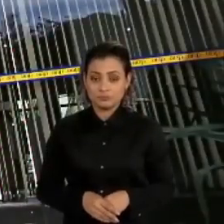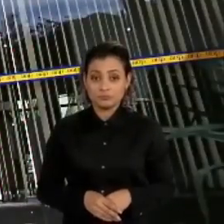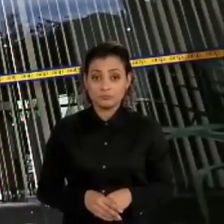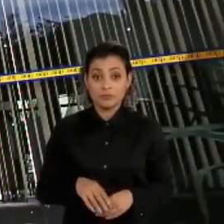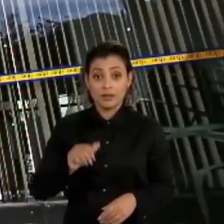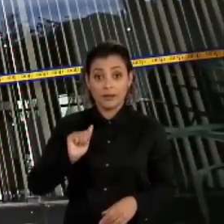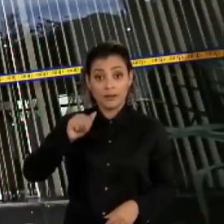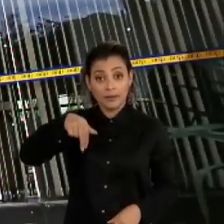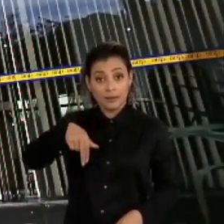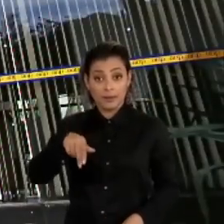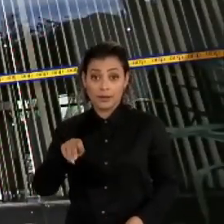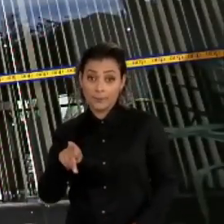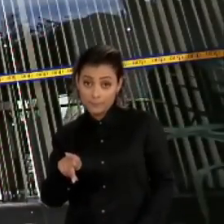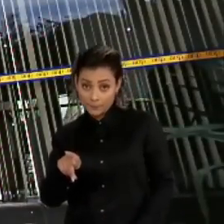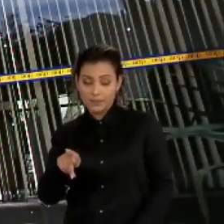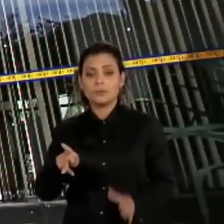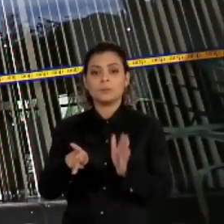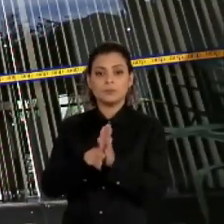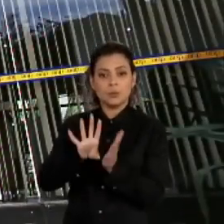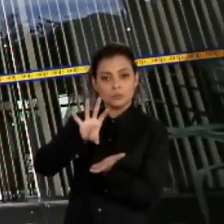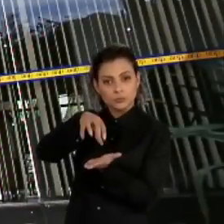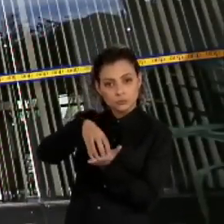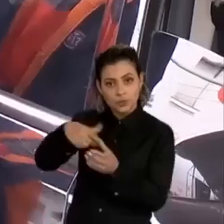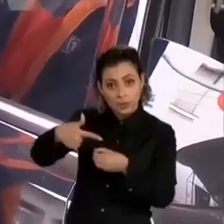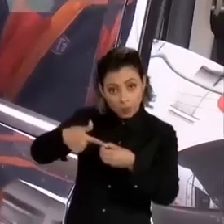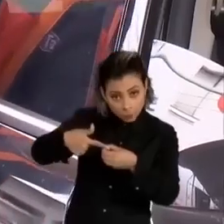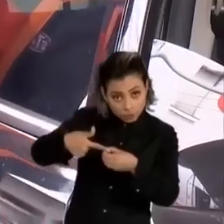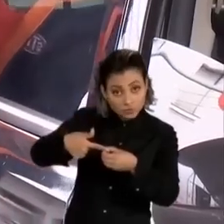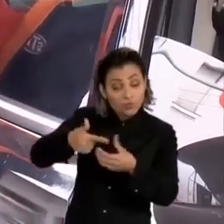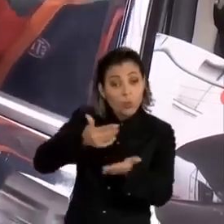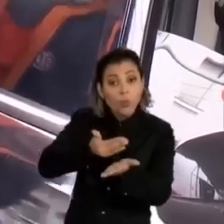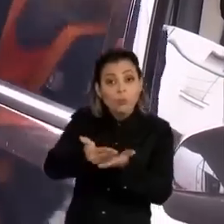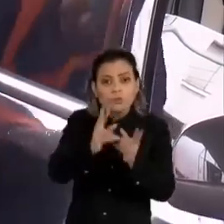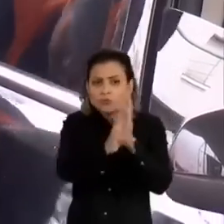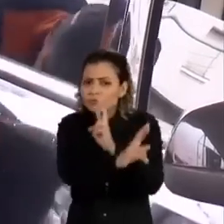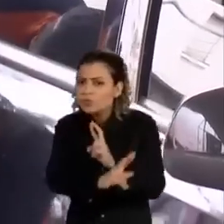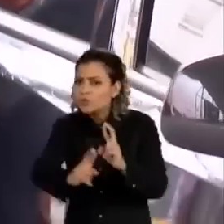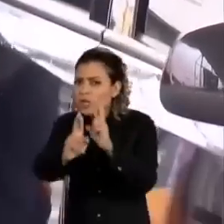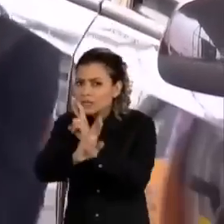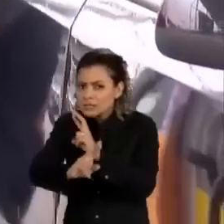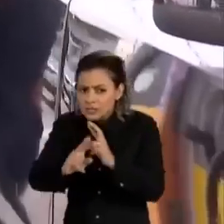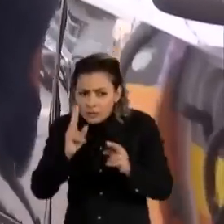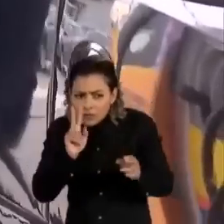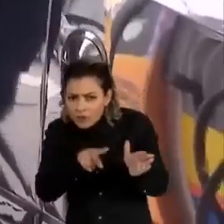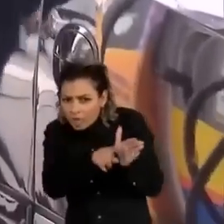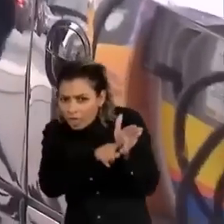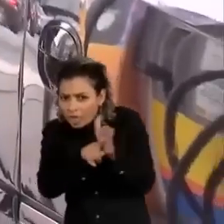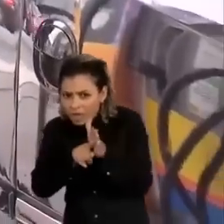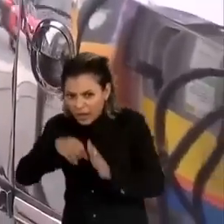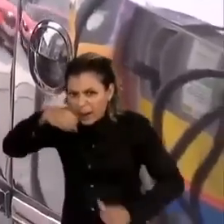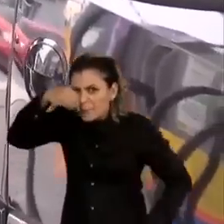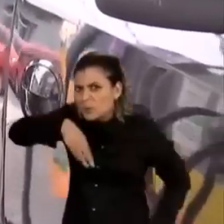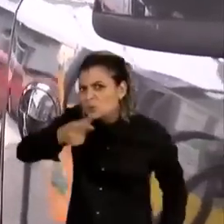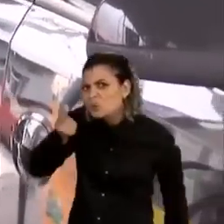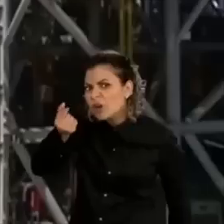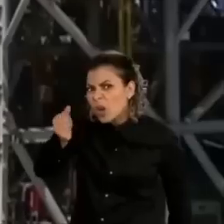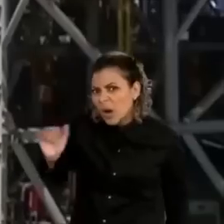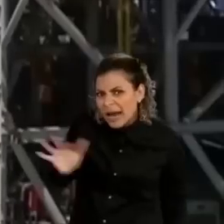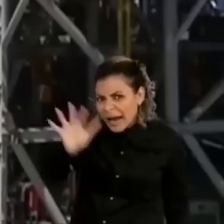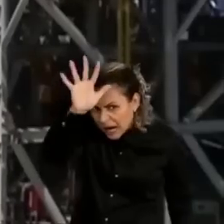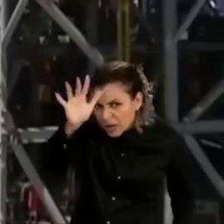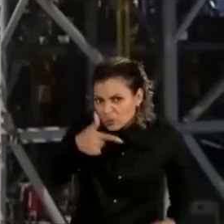A ANP, a Agência Reguladora dos Combustíveis, começou uma fiscalização para investigar práticas abusivas de